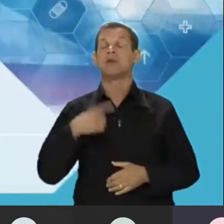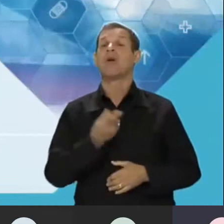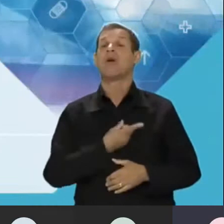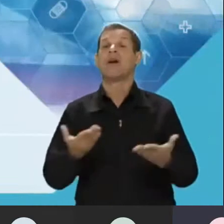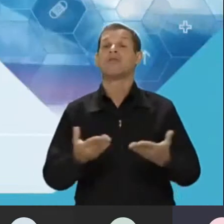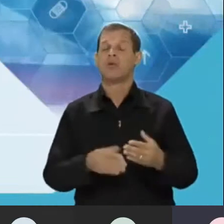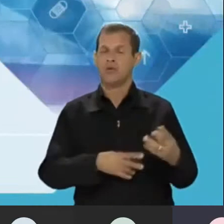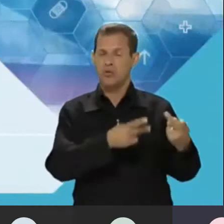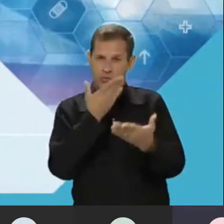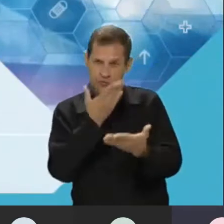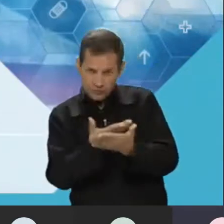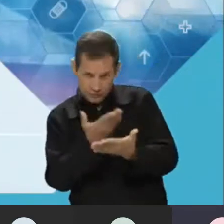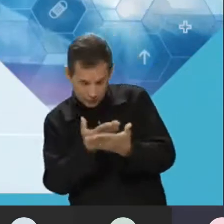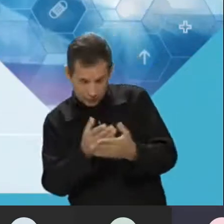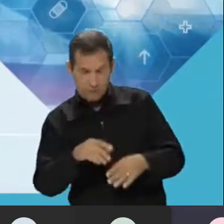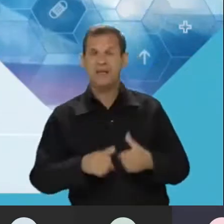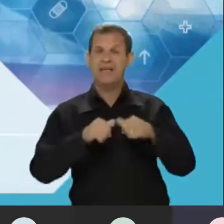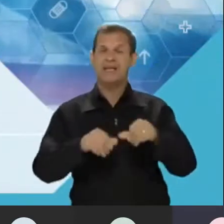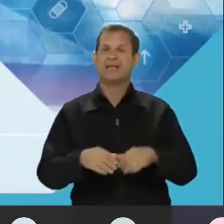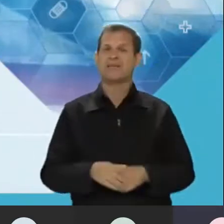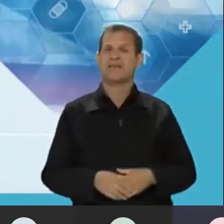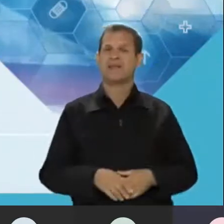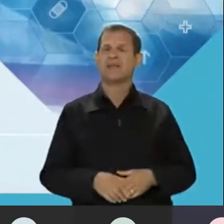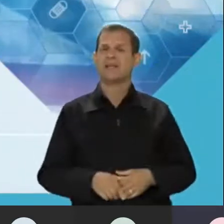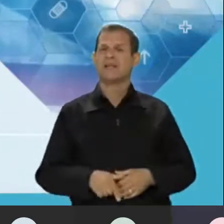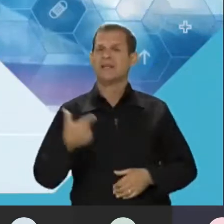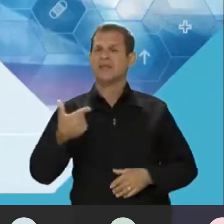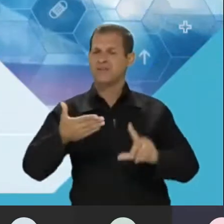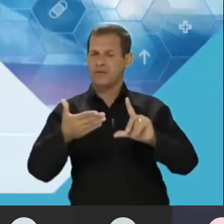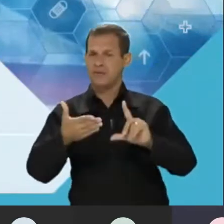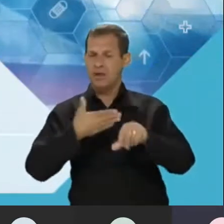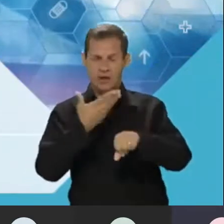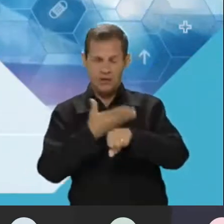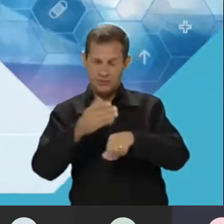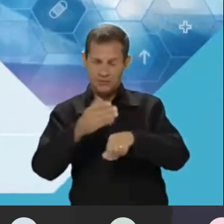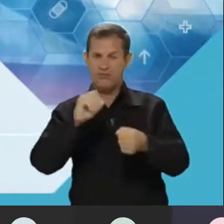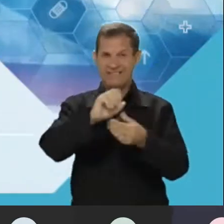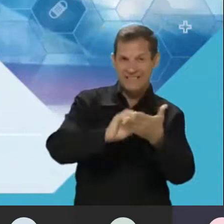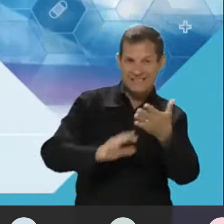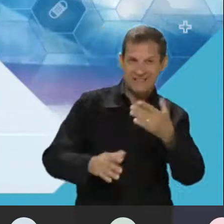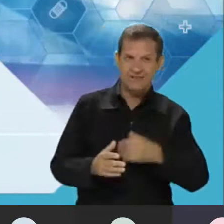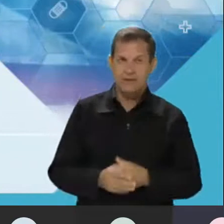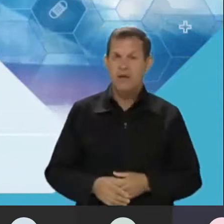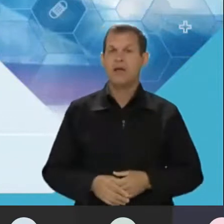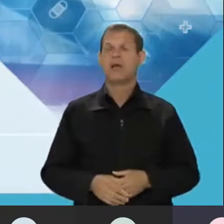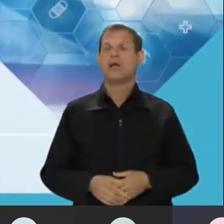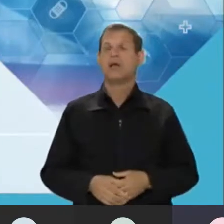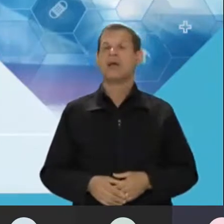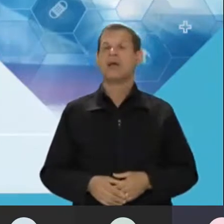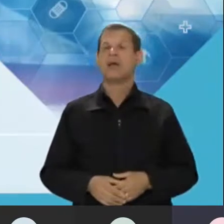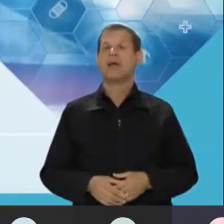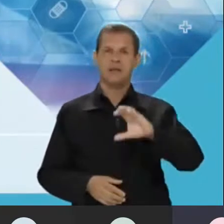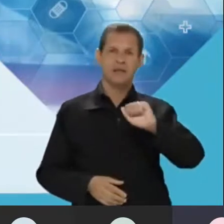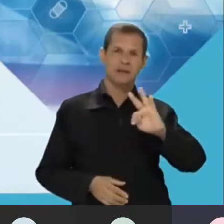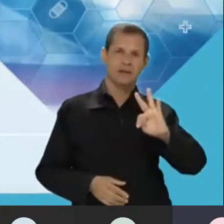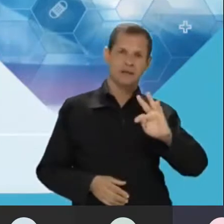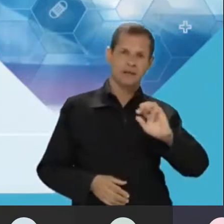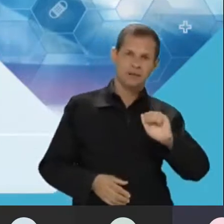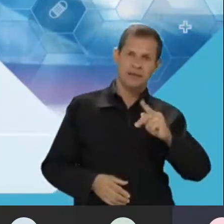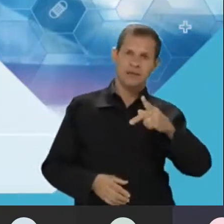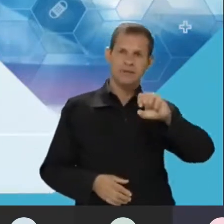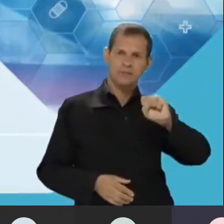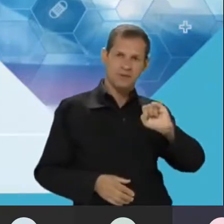Então, vamos ao convite ao nosso estudo, né? Então, nessa segunda aula prática, serão realizados exercícios na carta psicrométrica e